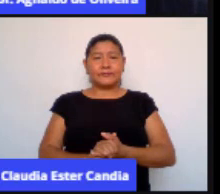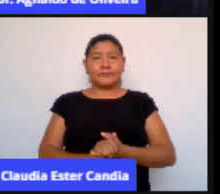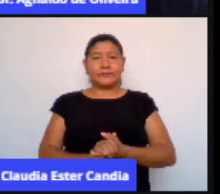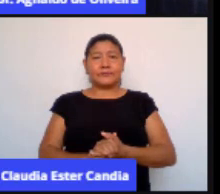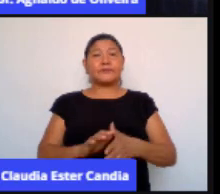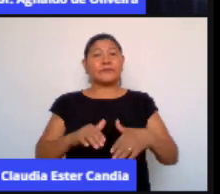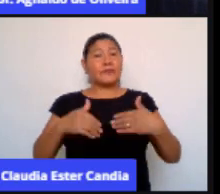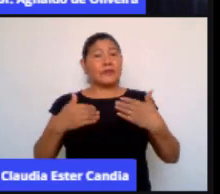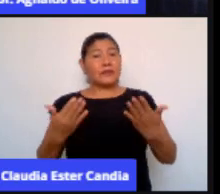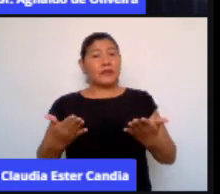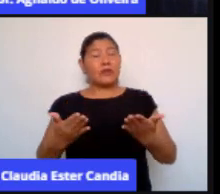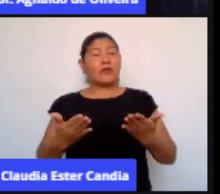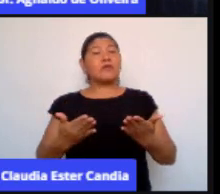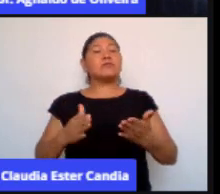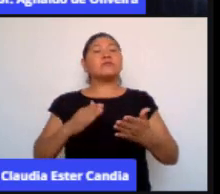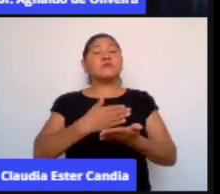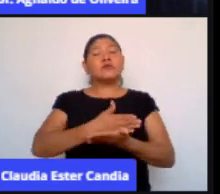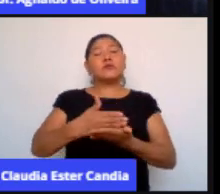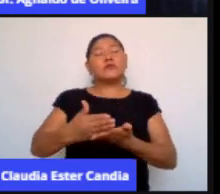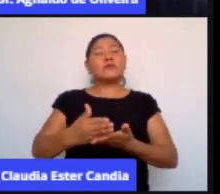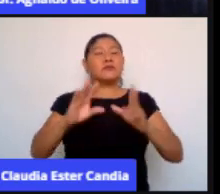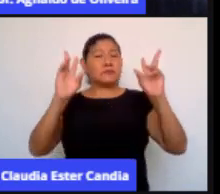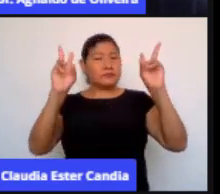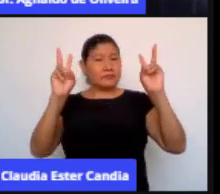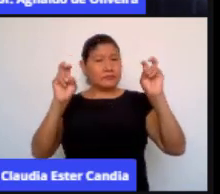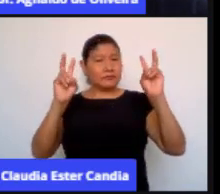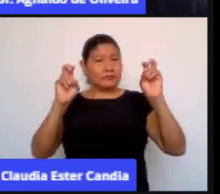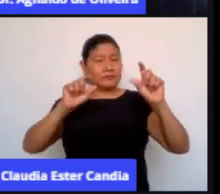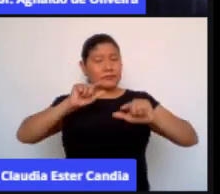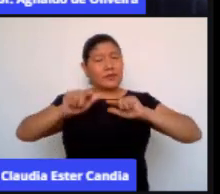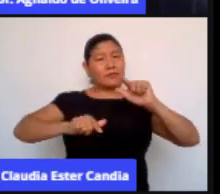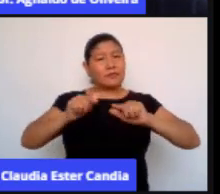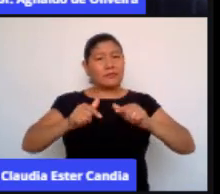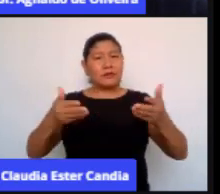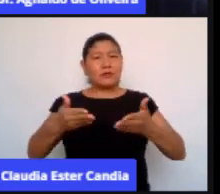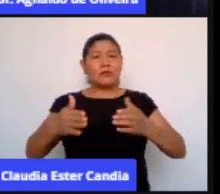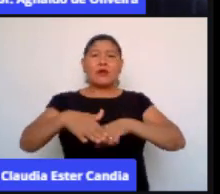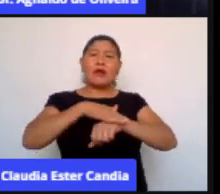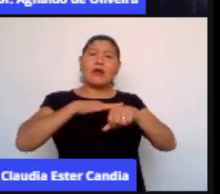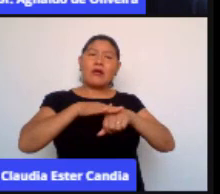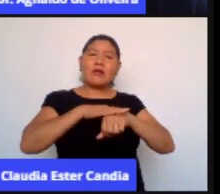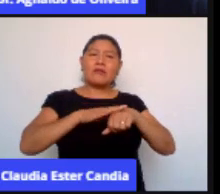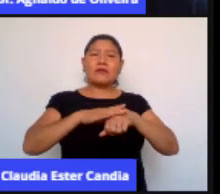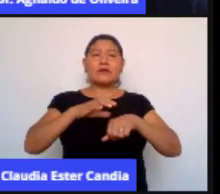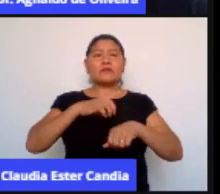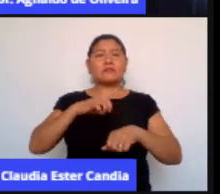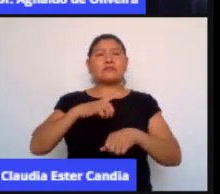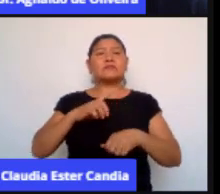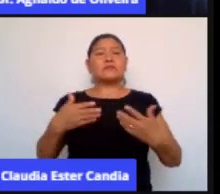Então, a nossa pauta de hoje, desse diálogo que a gente vai ter com vocês,